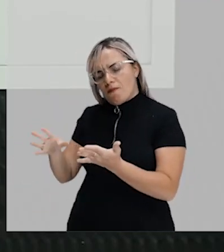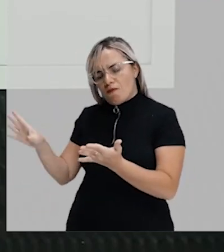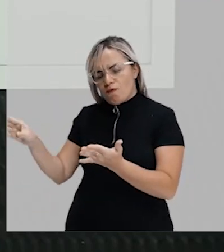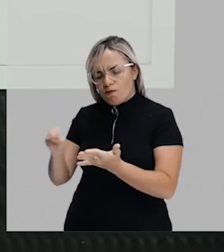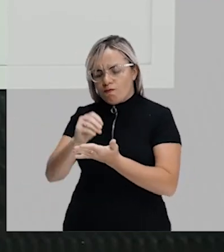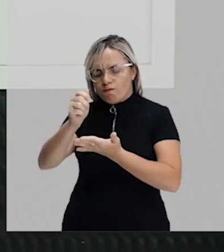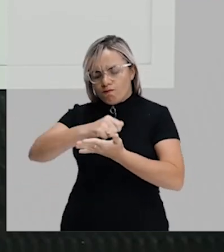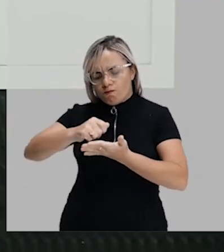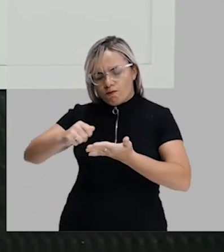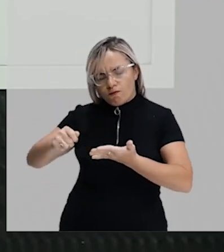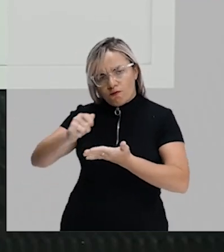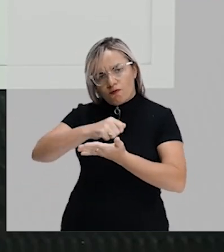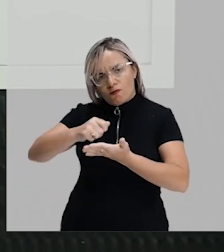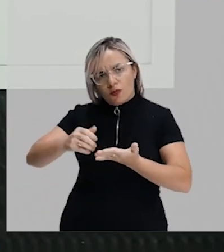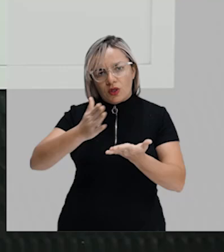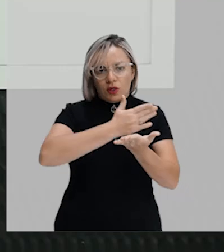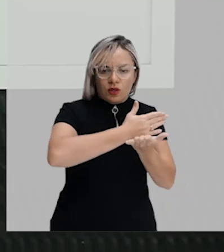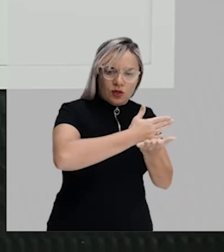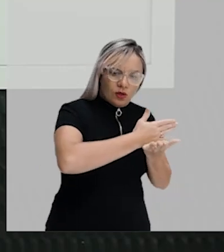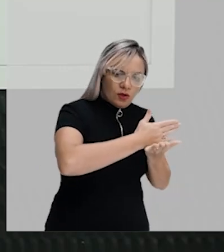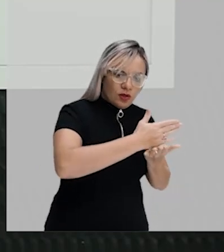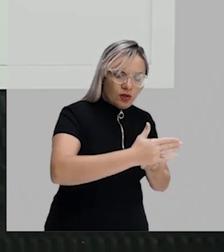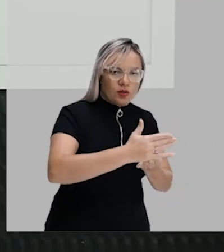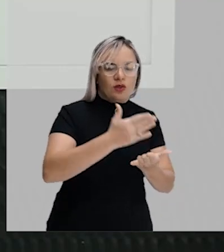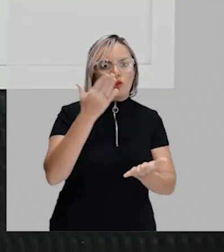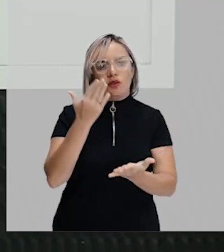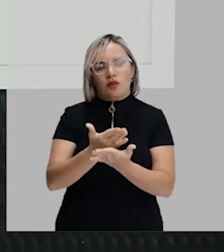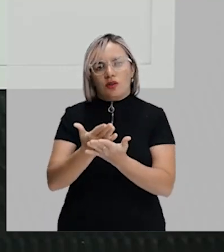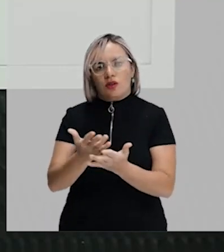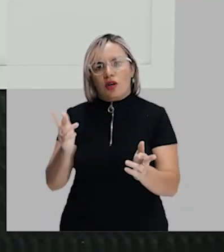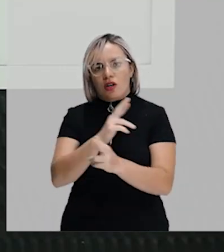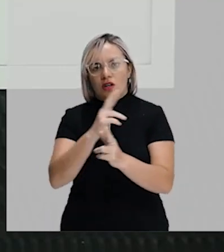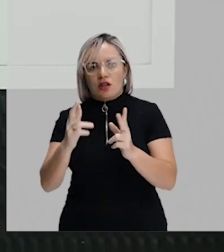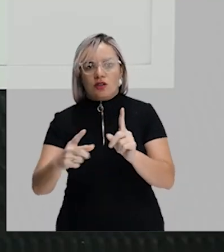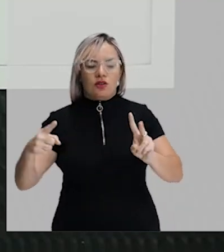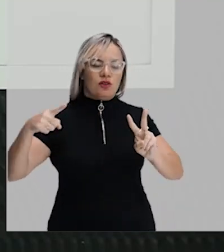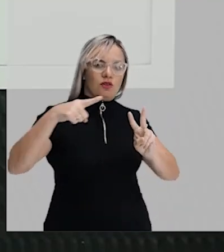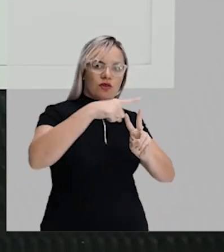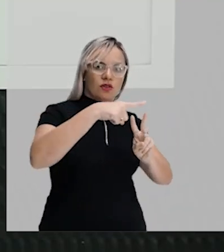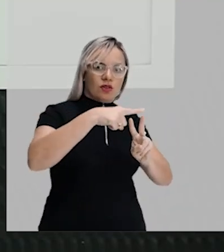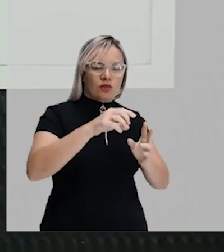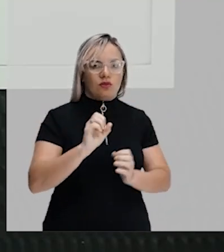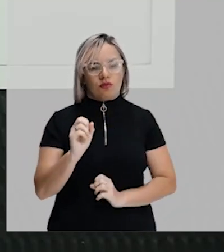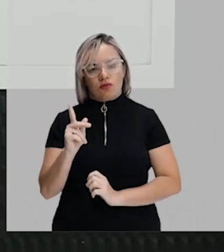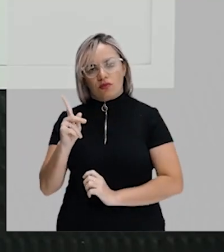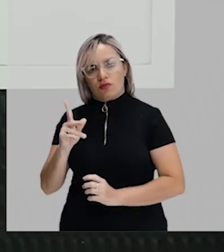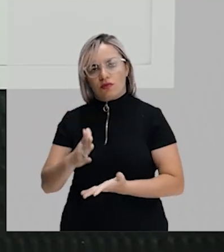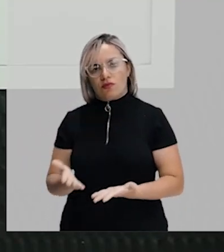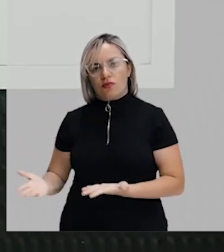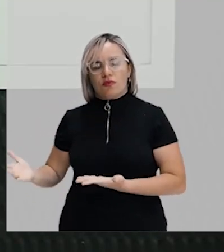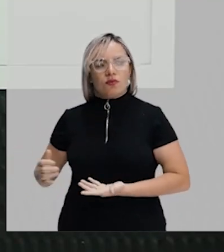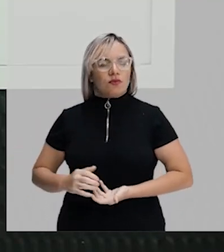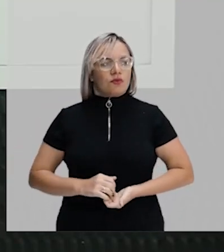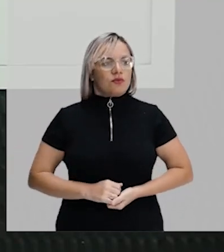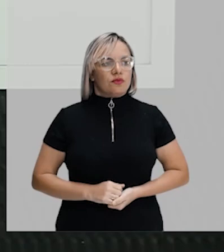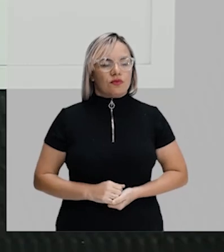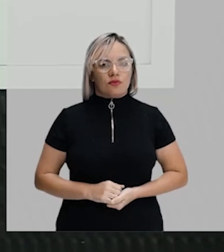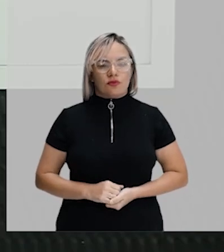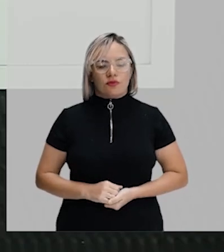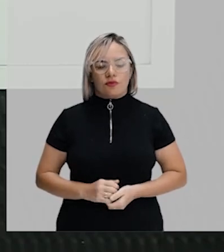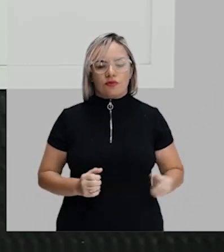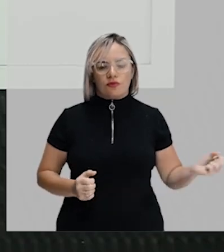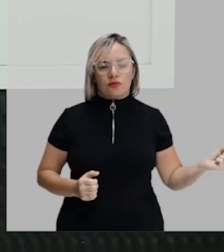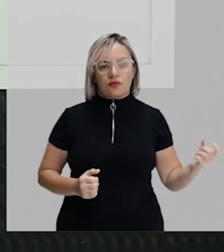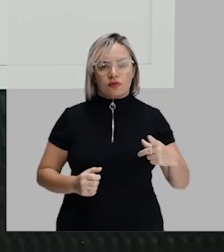vamos começar a trabalhar aqui com as relações vetoriais, tá ok? Então aqui é o seguinte, o